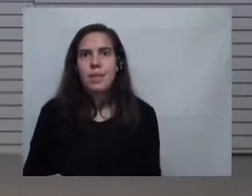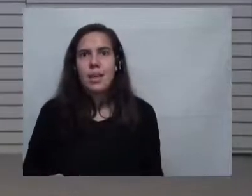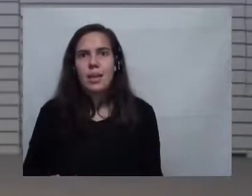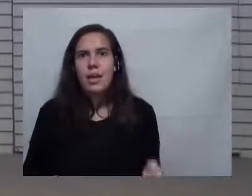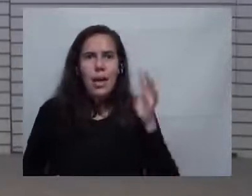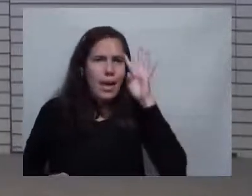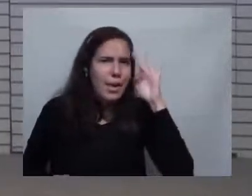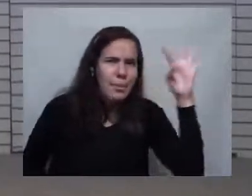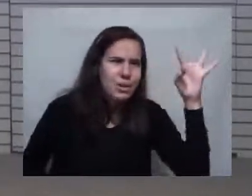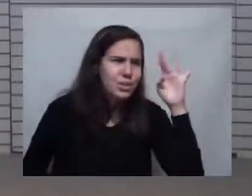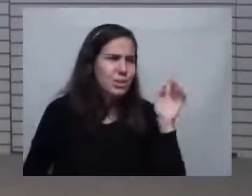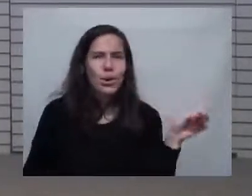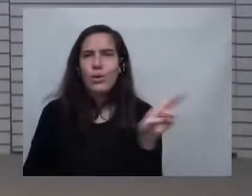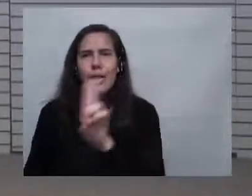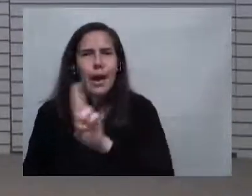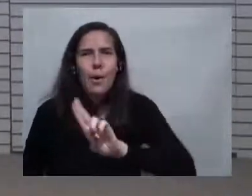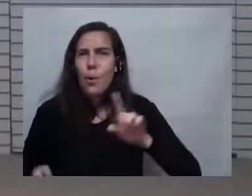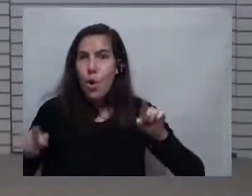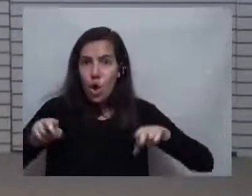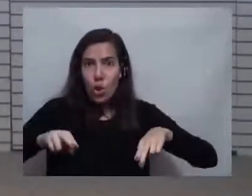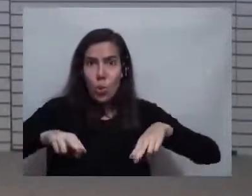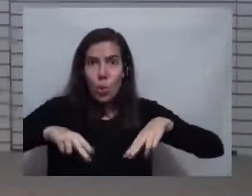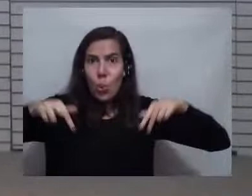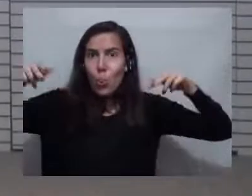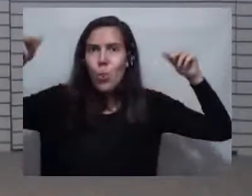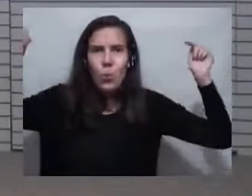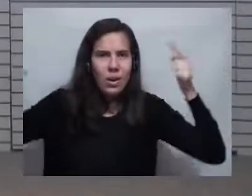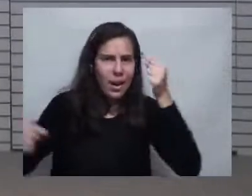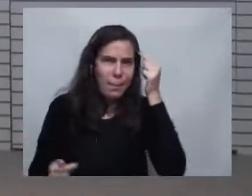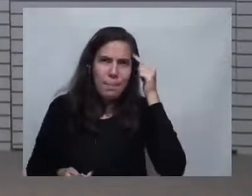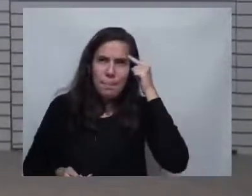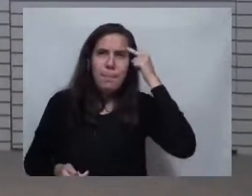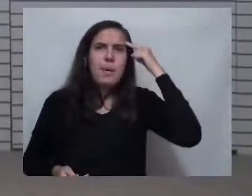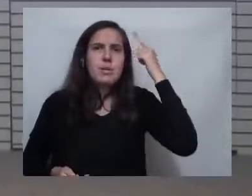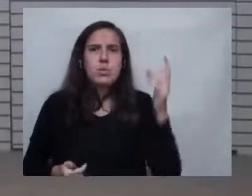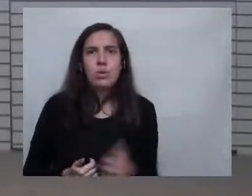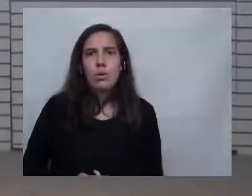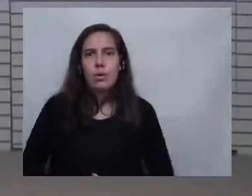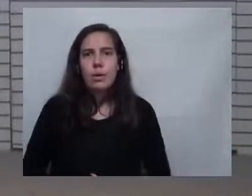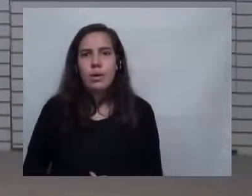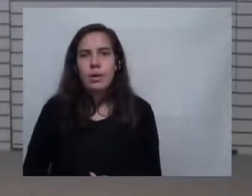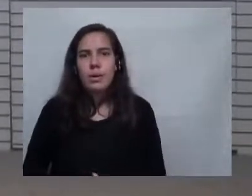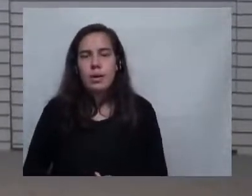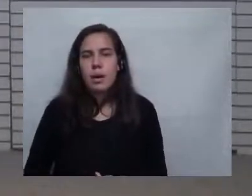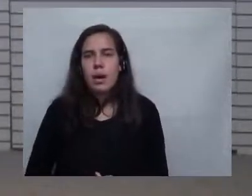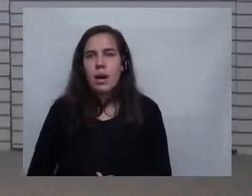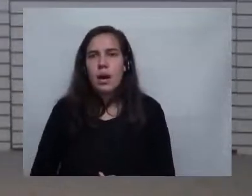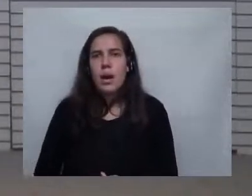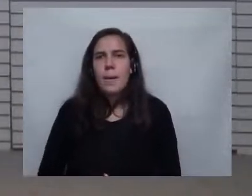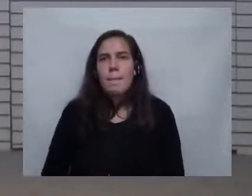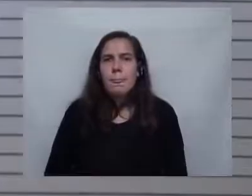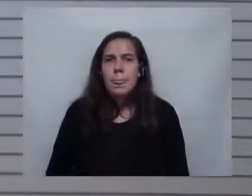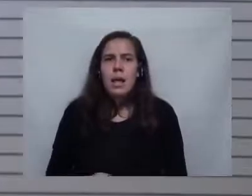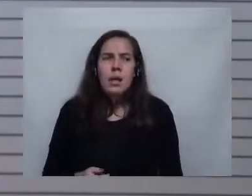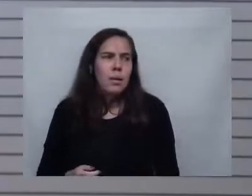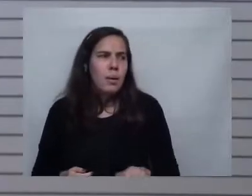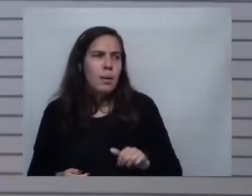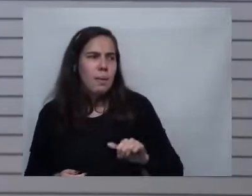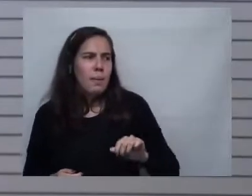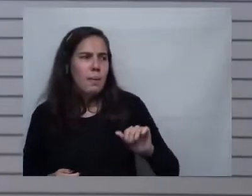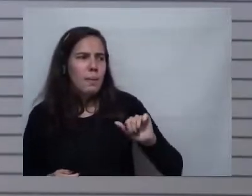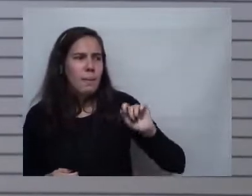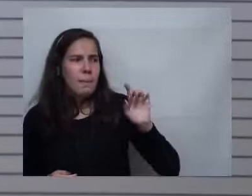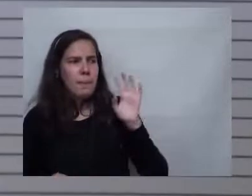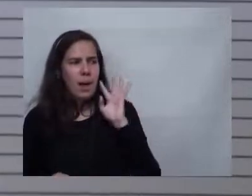e quando que você imaginou que haveria tanta mentira tanta manipulação tanta história mal contada